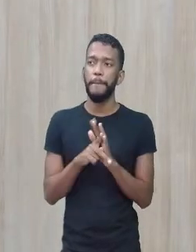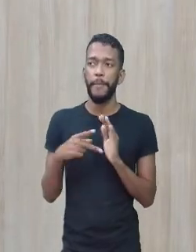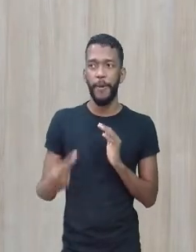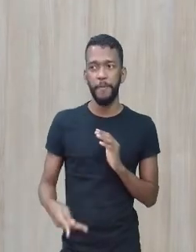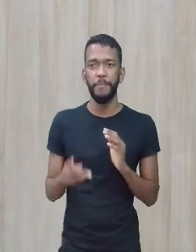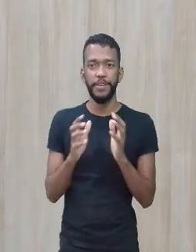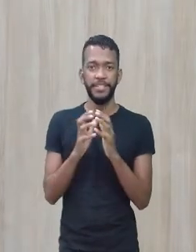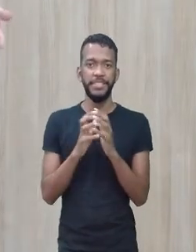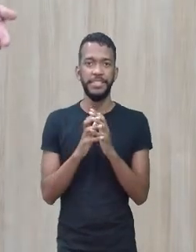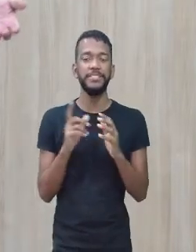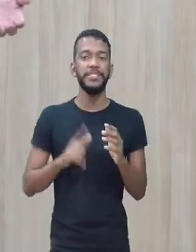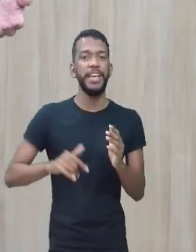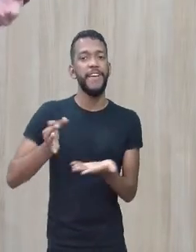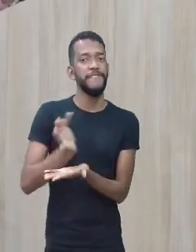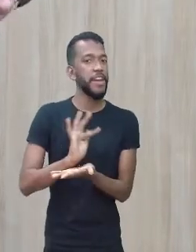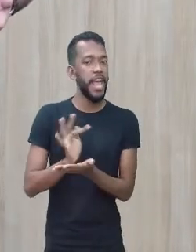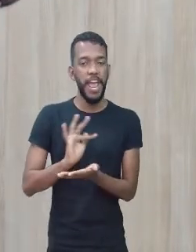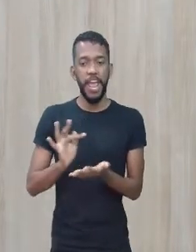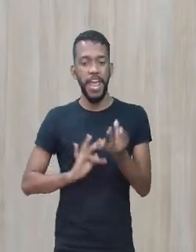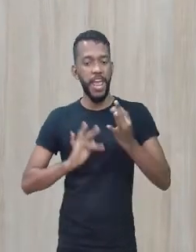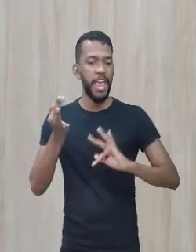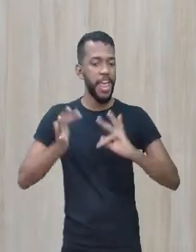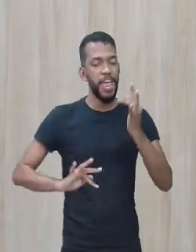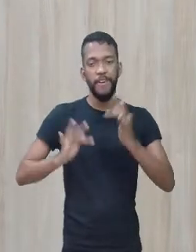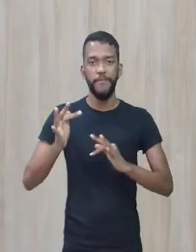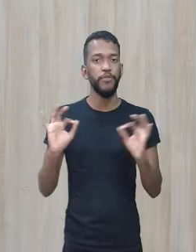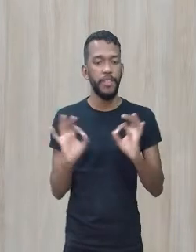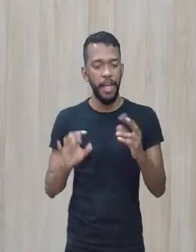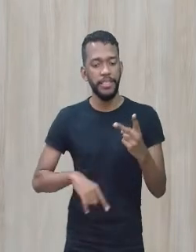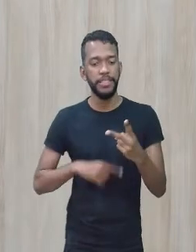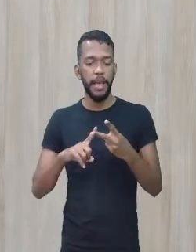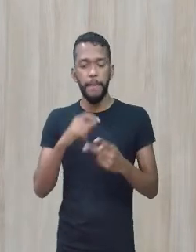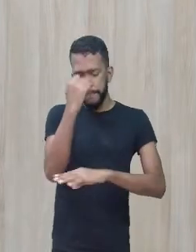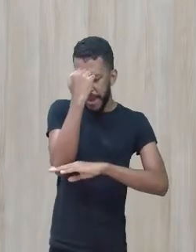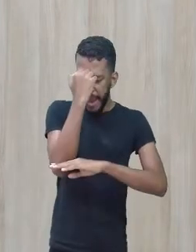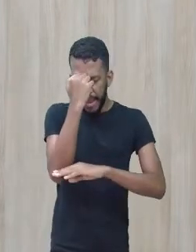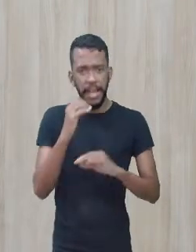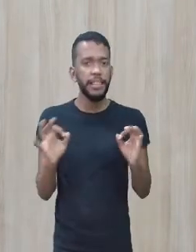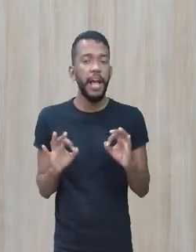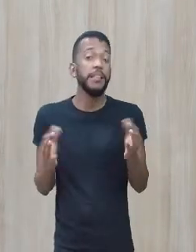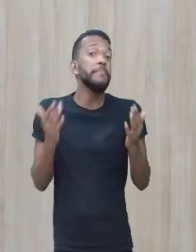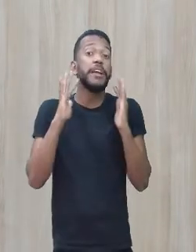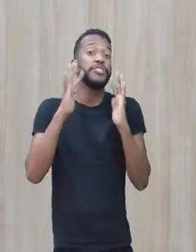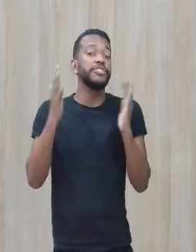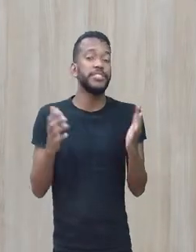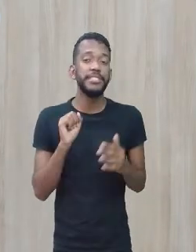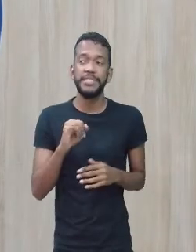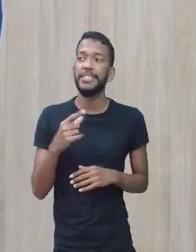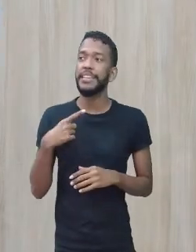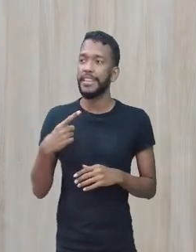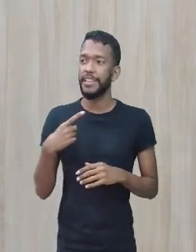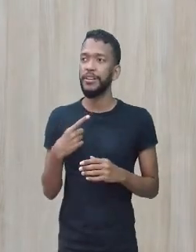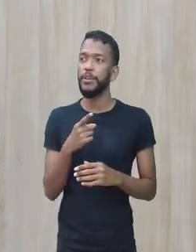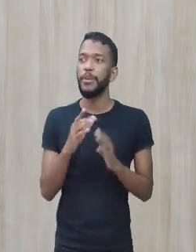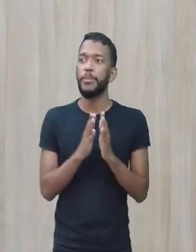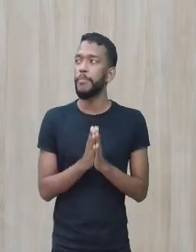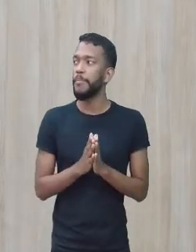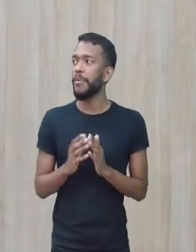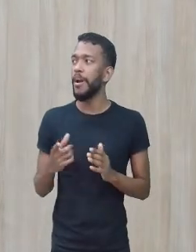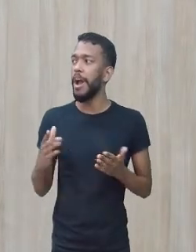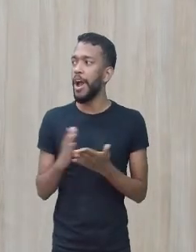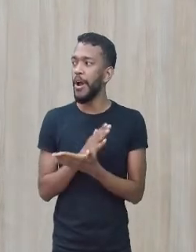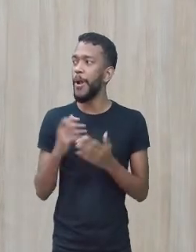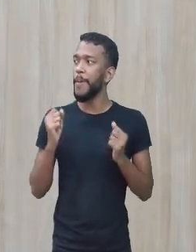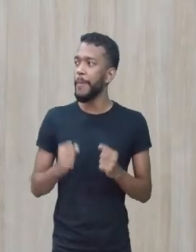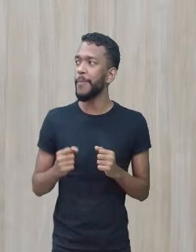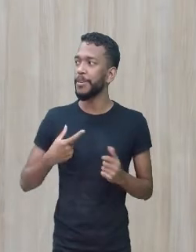recifense, né? Sem o frevo, sem o brega. Então, eu queria saber, professor, tem alguma composição aí que o senhor